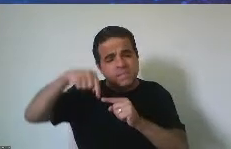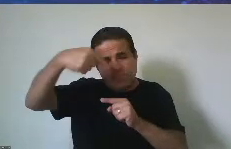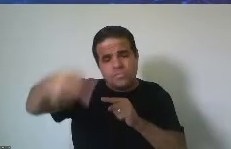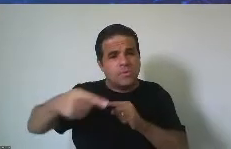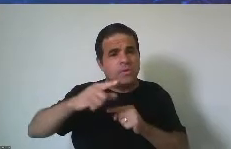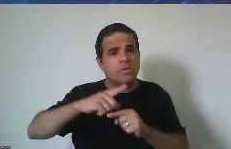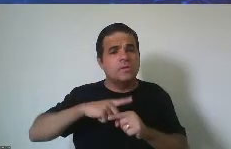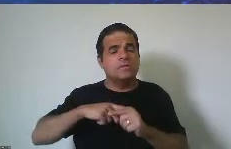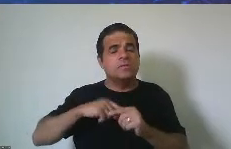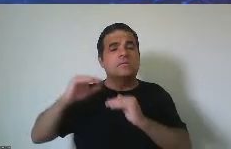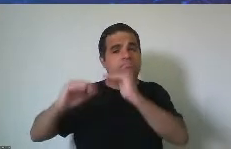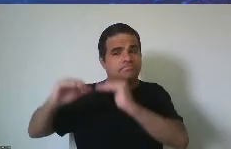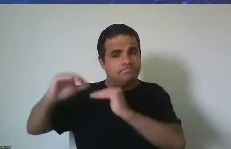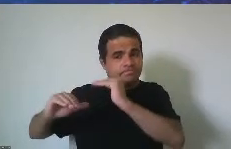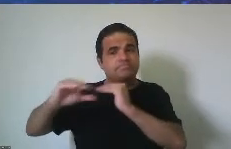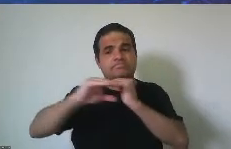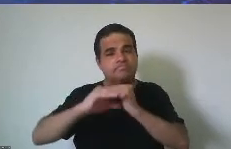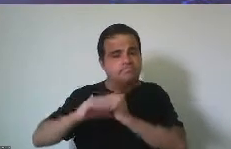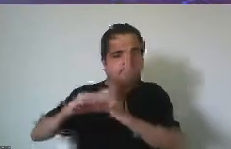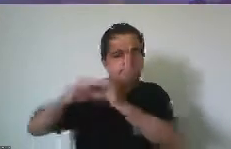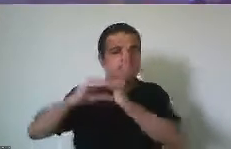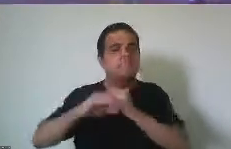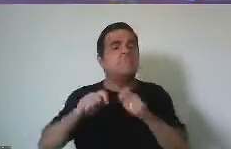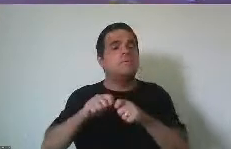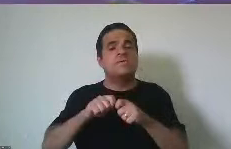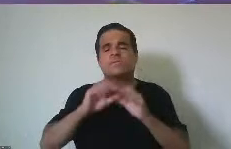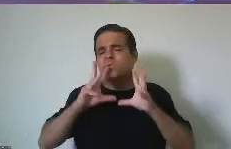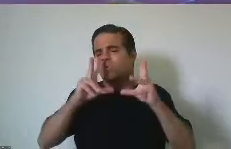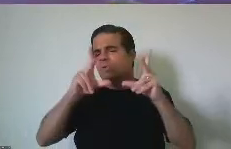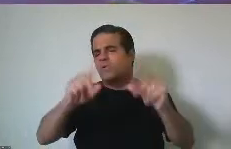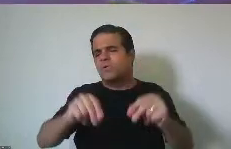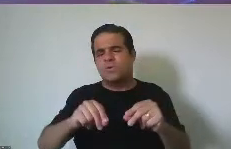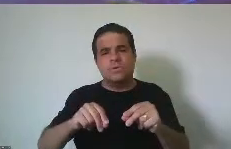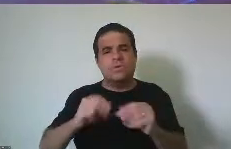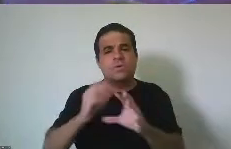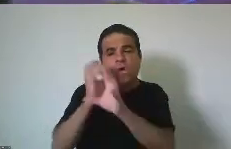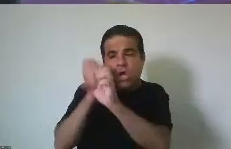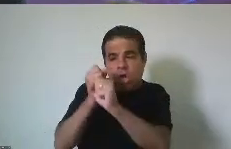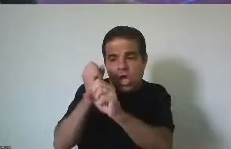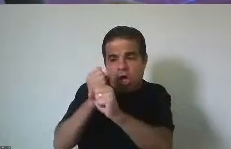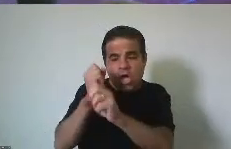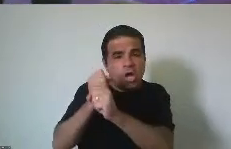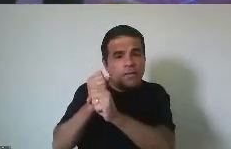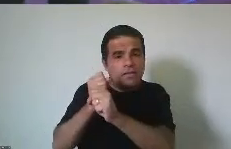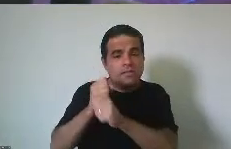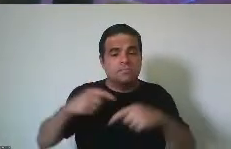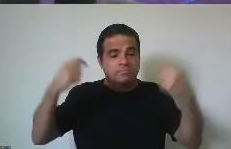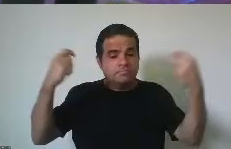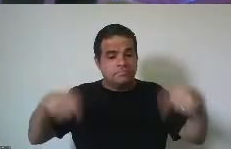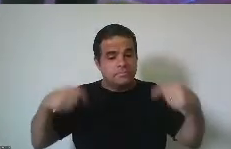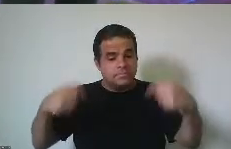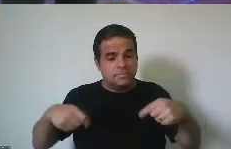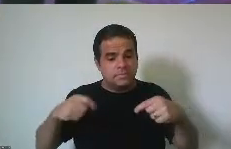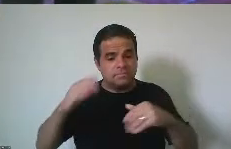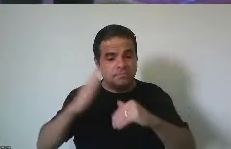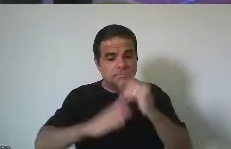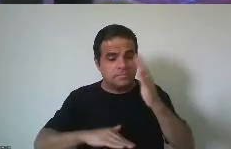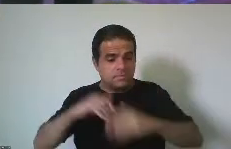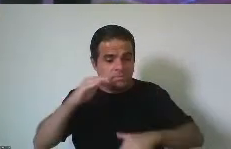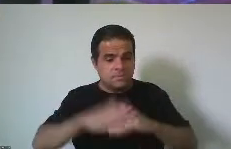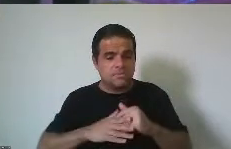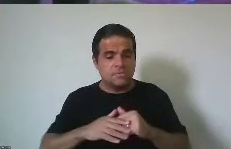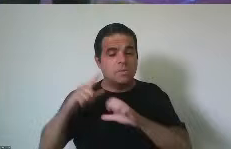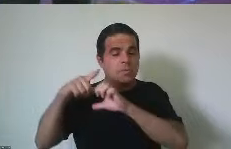paralela Realmente nós fazemos todas as cotações que precisamos para executar o empreendimento